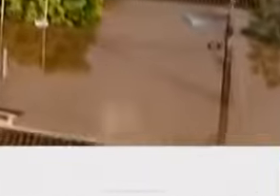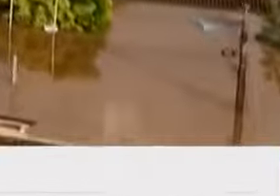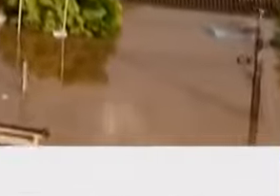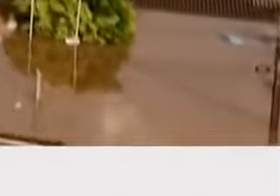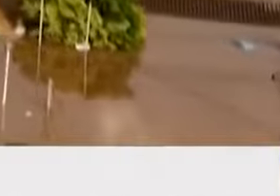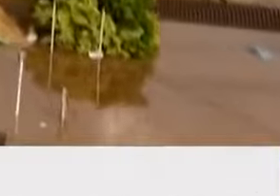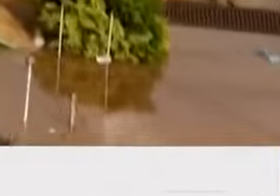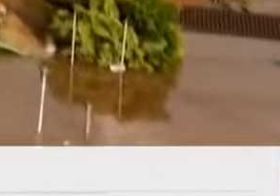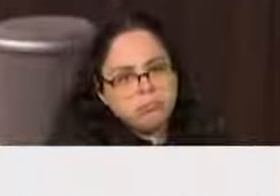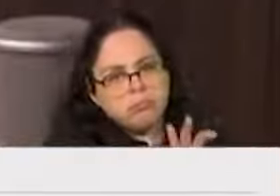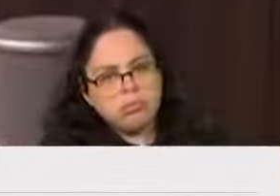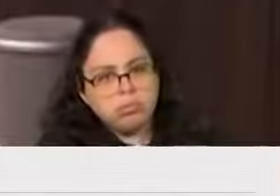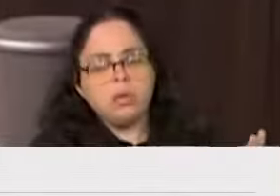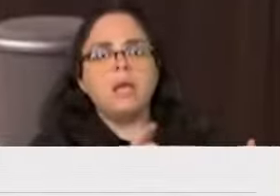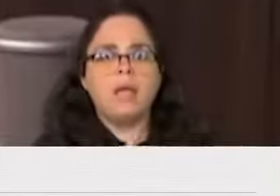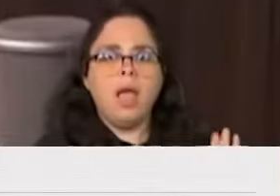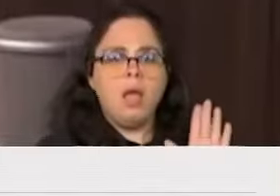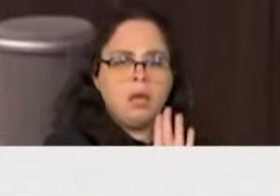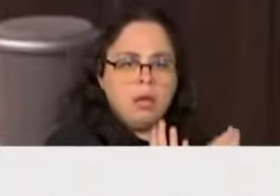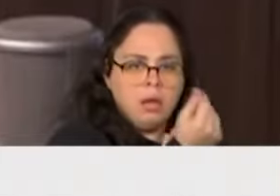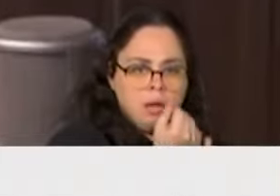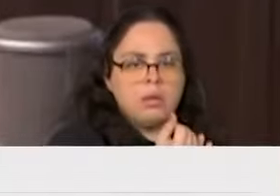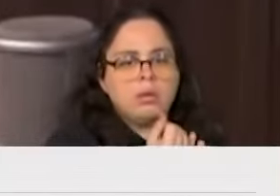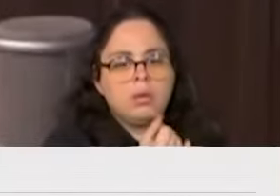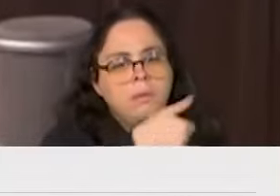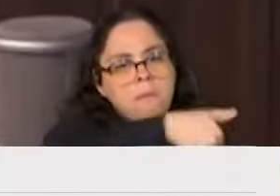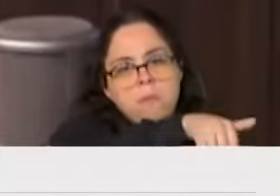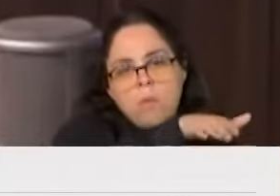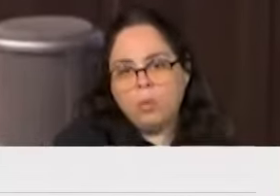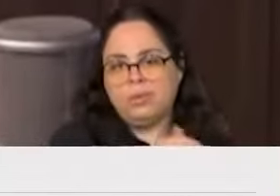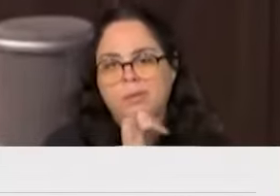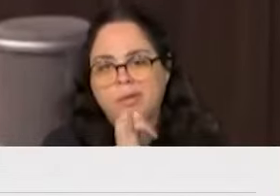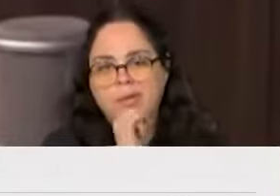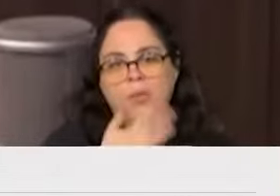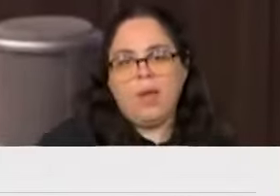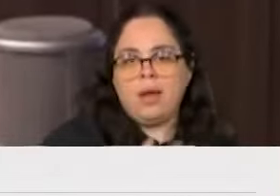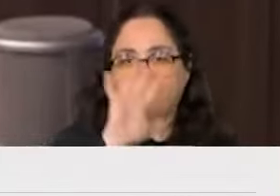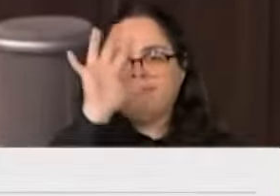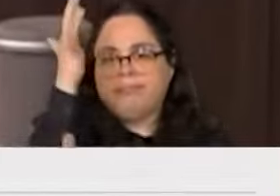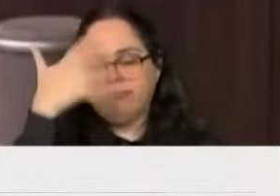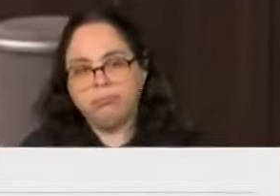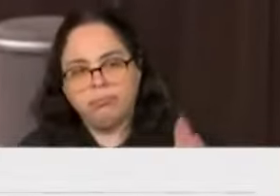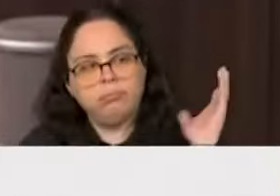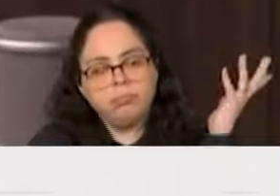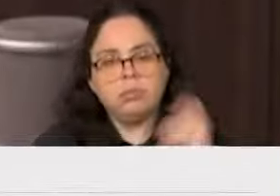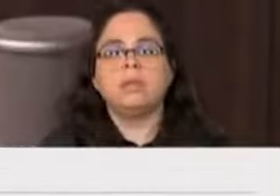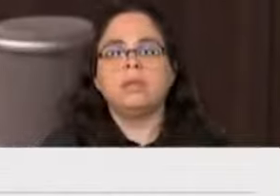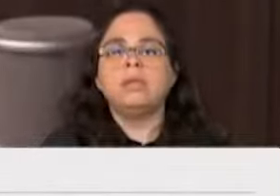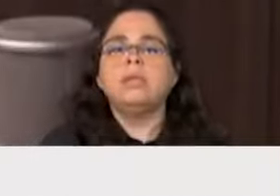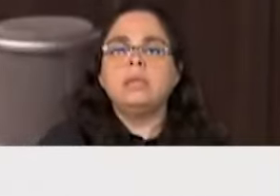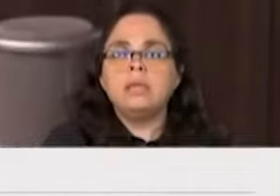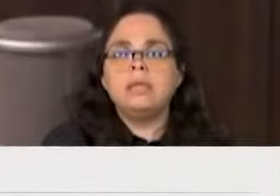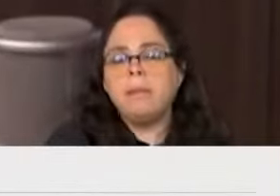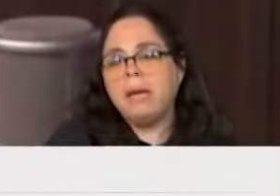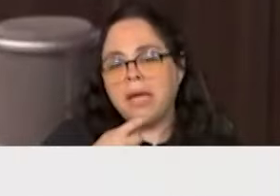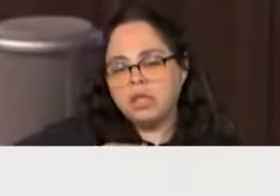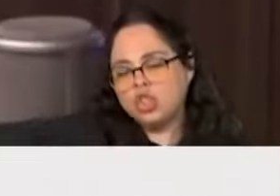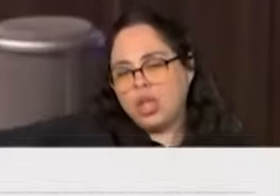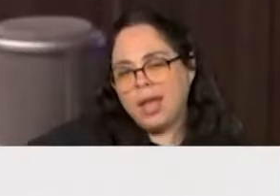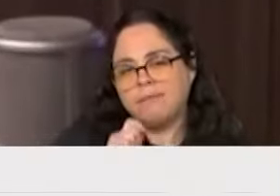desastres naturais. O ministro da Integração Regional, Valdez Góes, explica o seguinte, que o encontro deve ser realizado no próximo dia 4